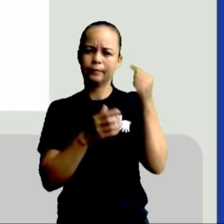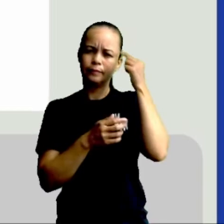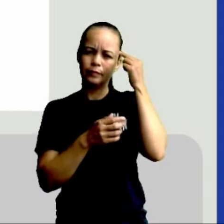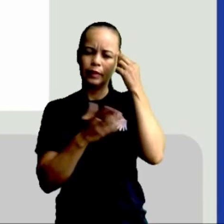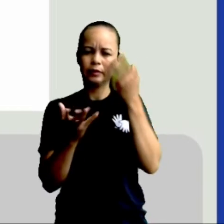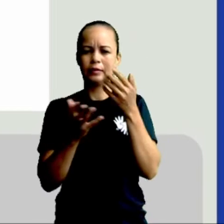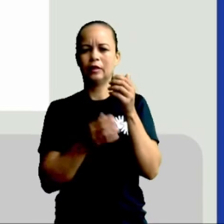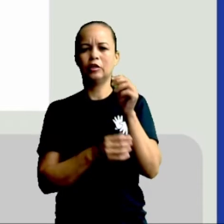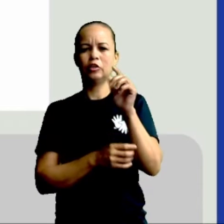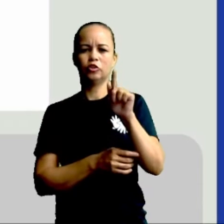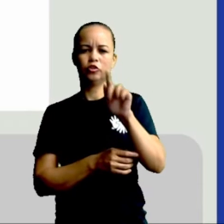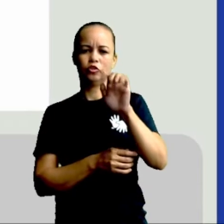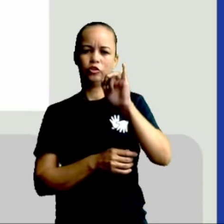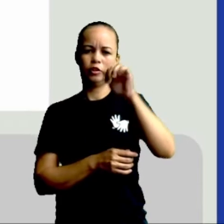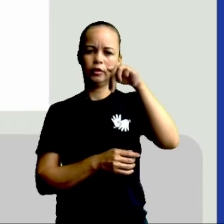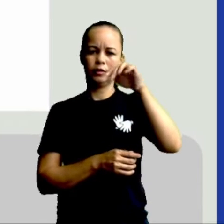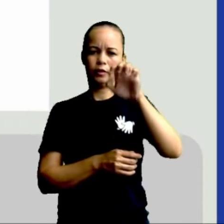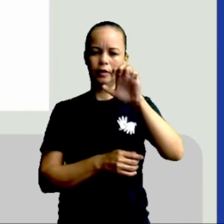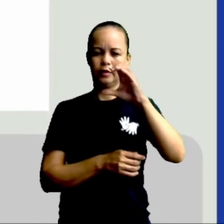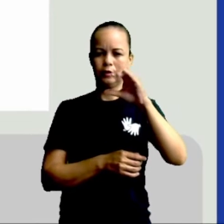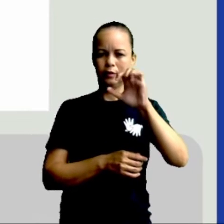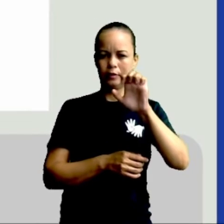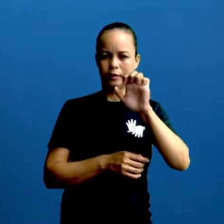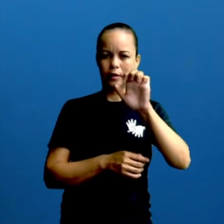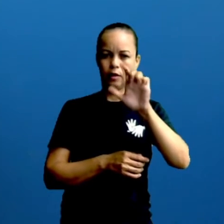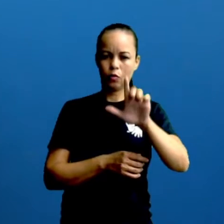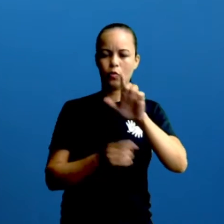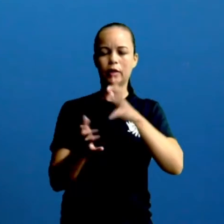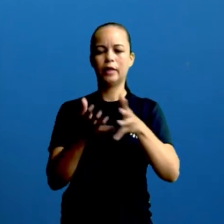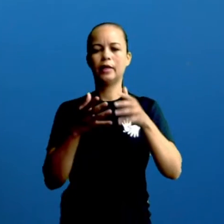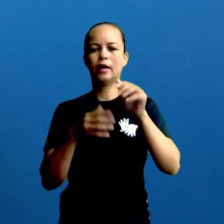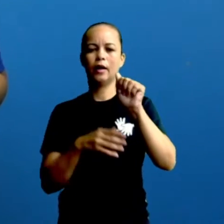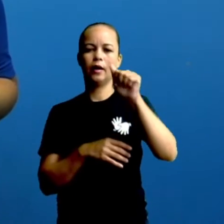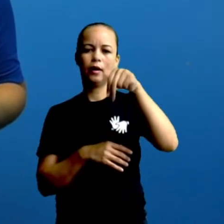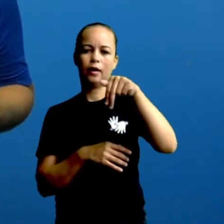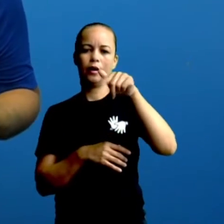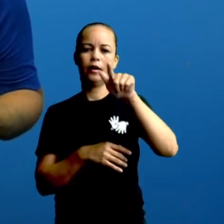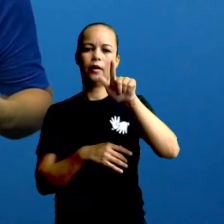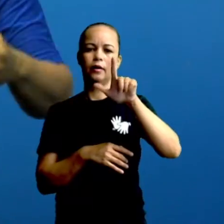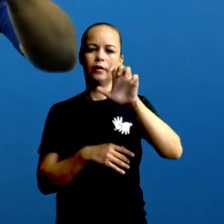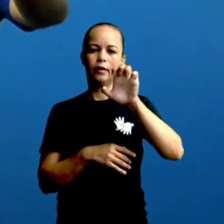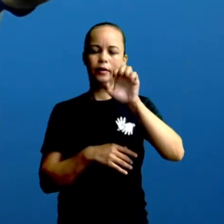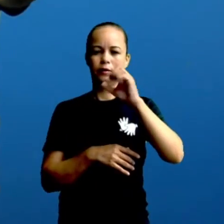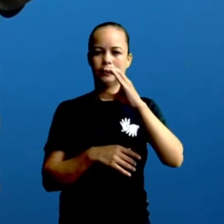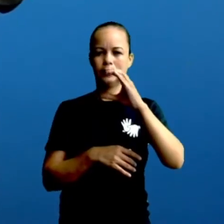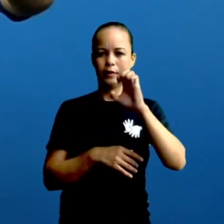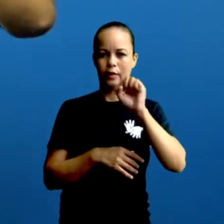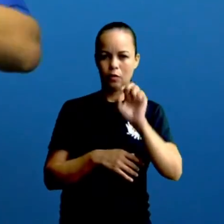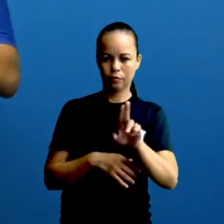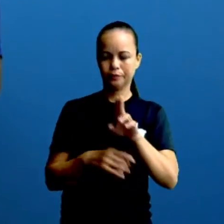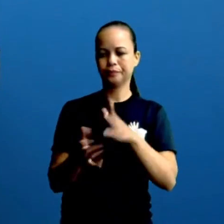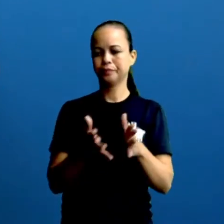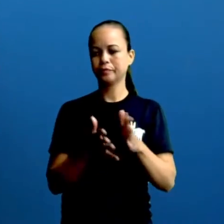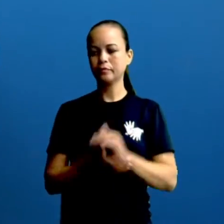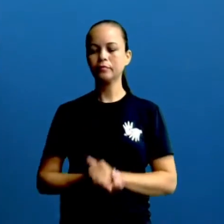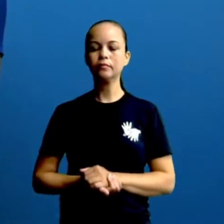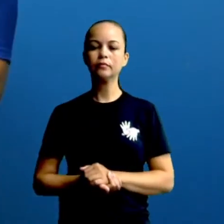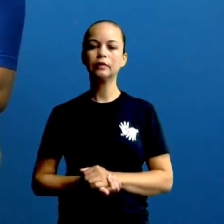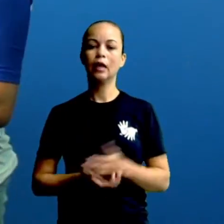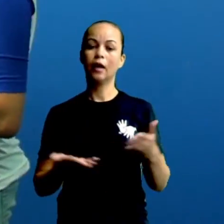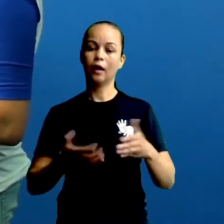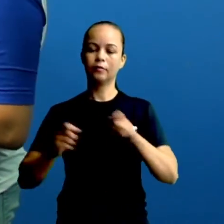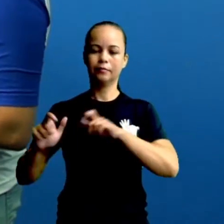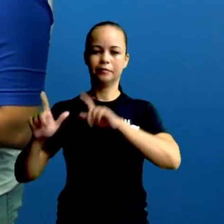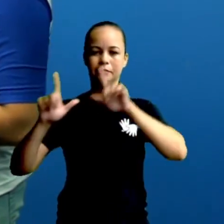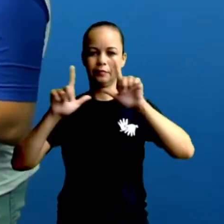e androceu. Por favor, produção, volta aqui comigo e já vou convidar a produção a fazer essa gentileza. E para o nosso próximo slide, que é para a